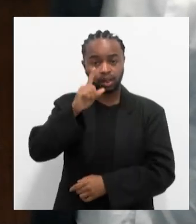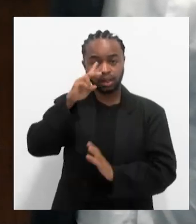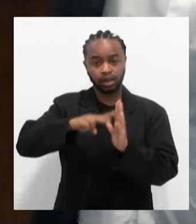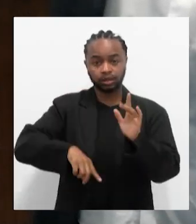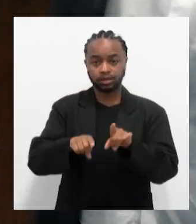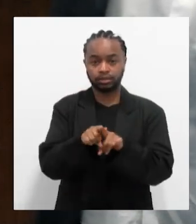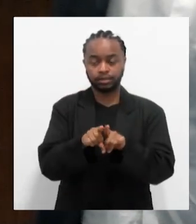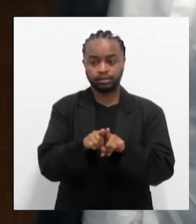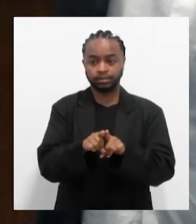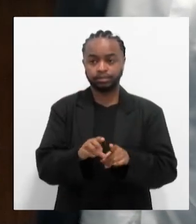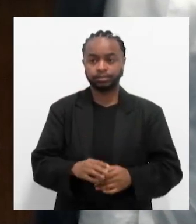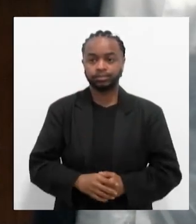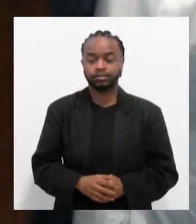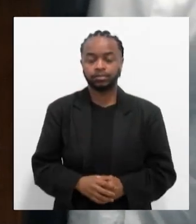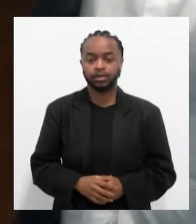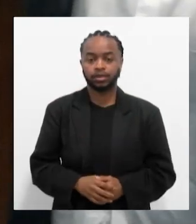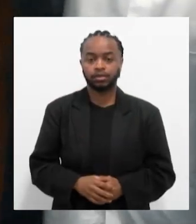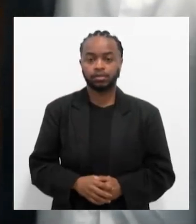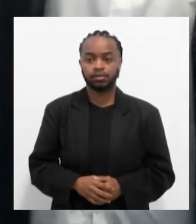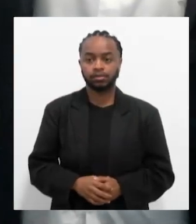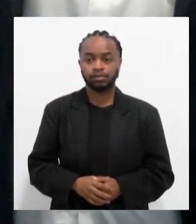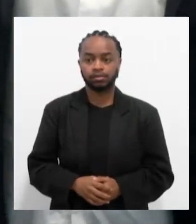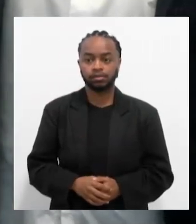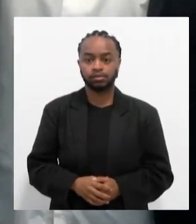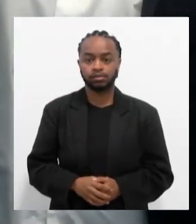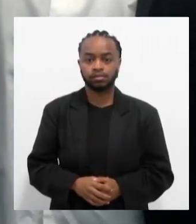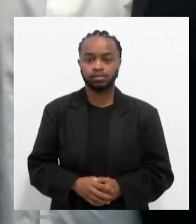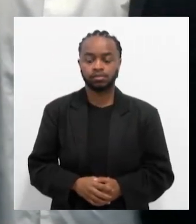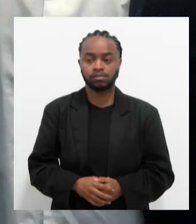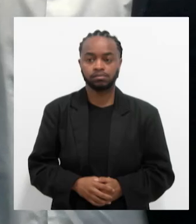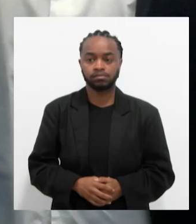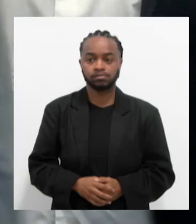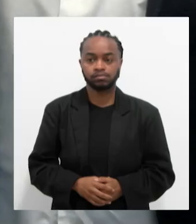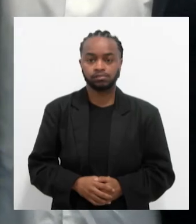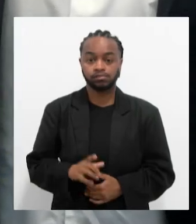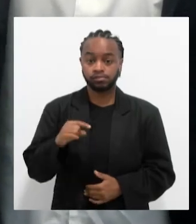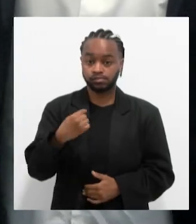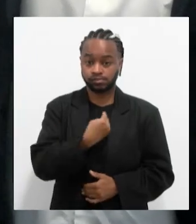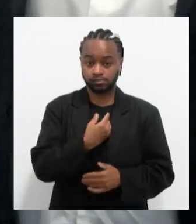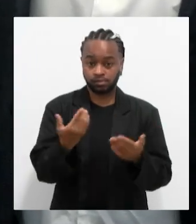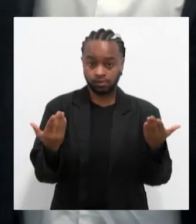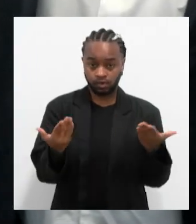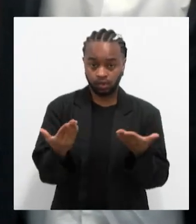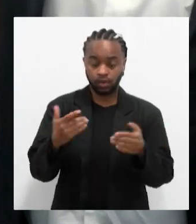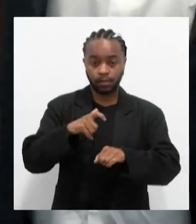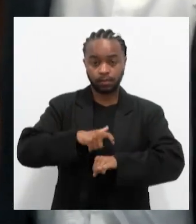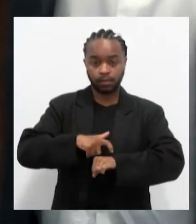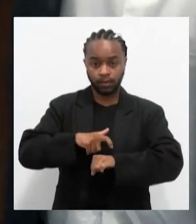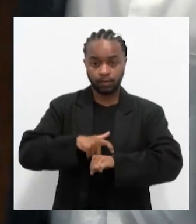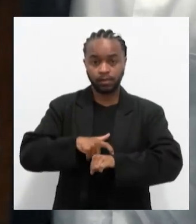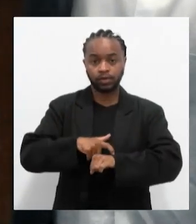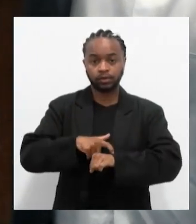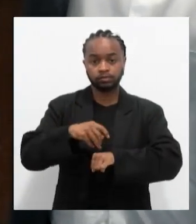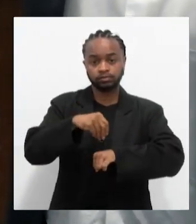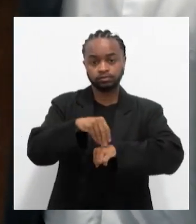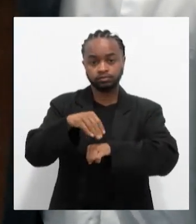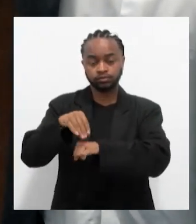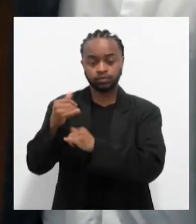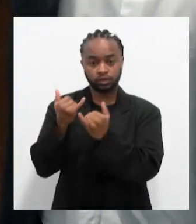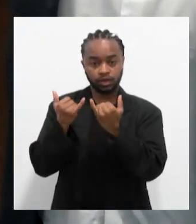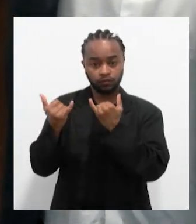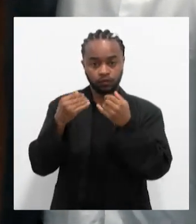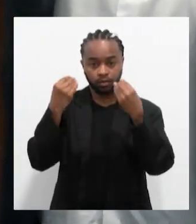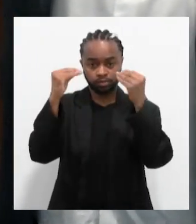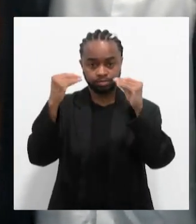gente já está até, deputado Muniz, já no momento dessas informações